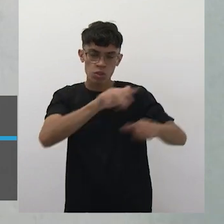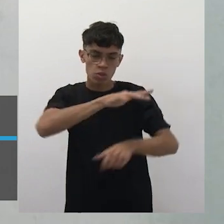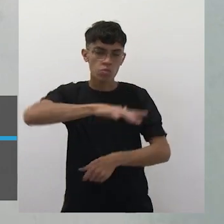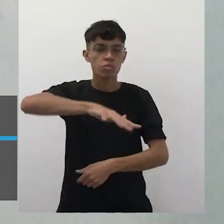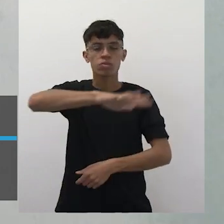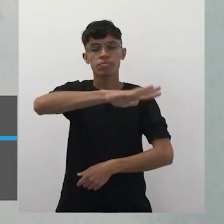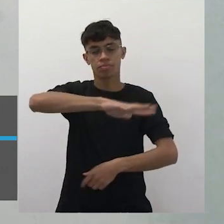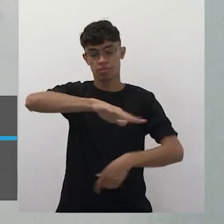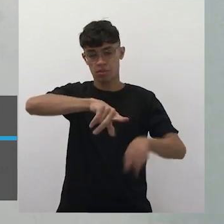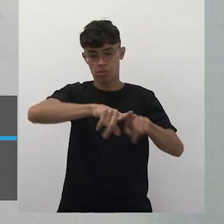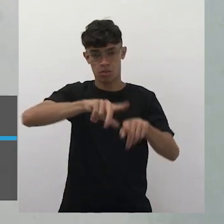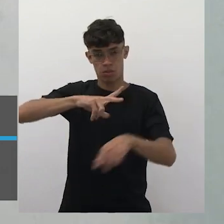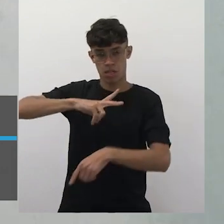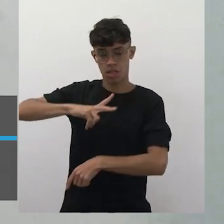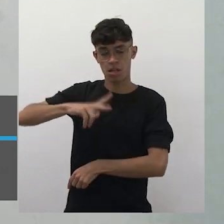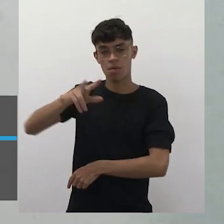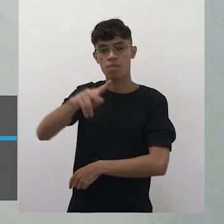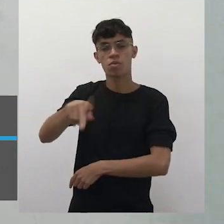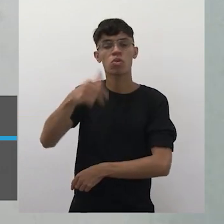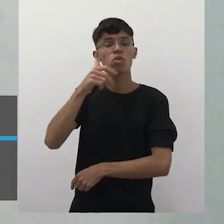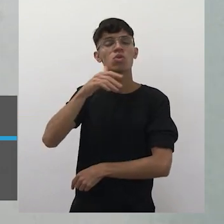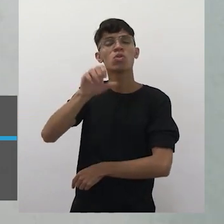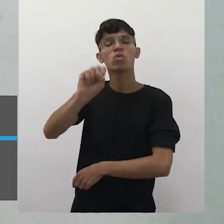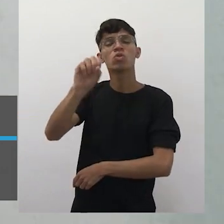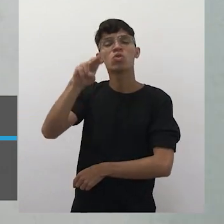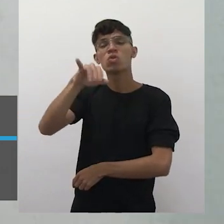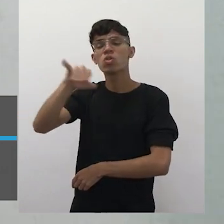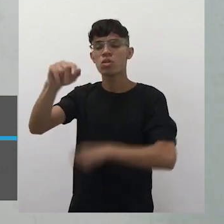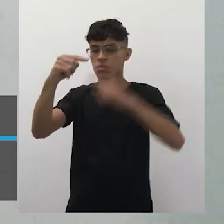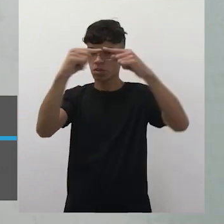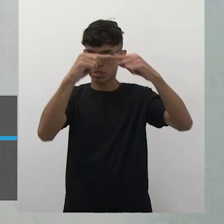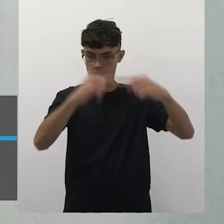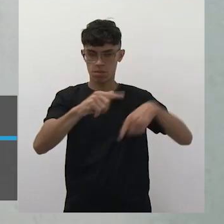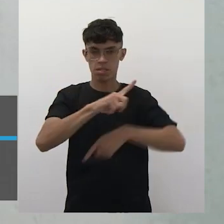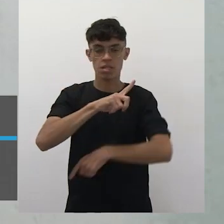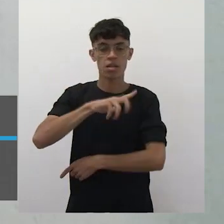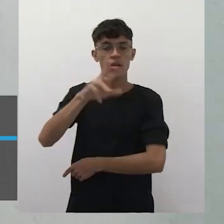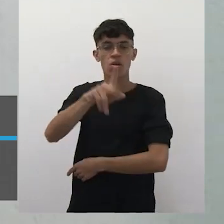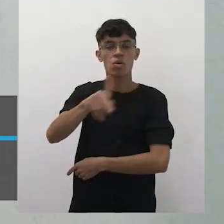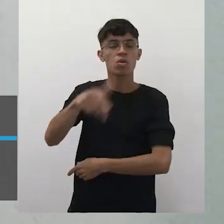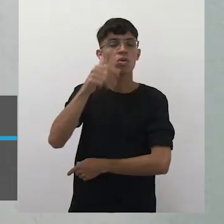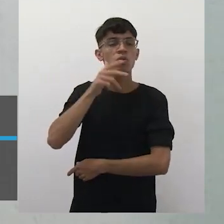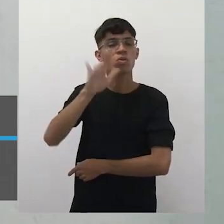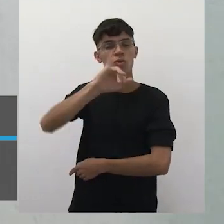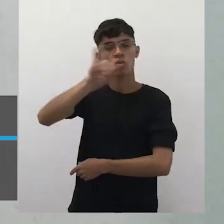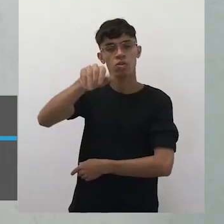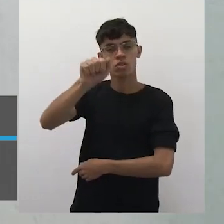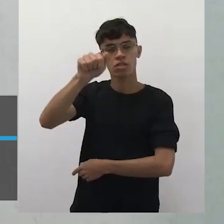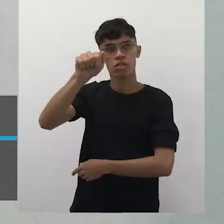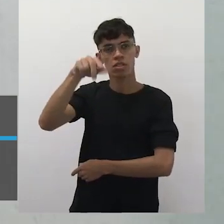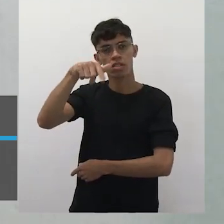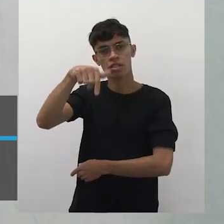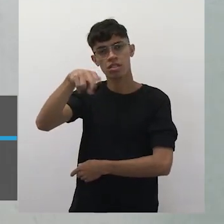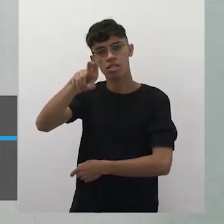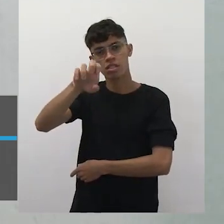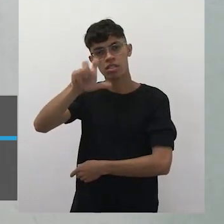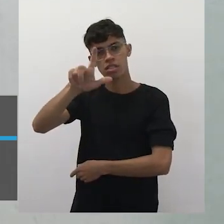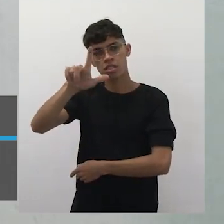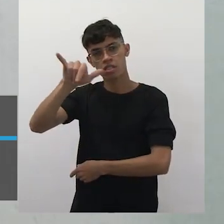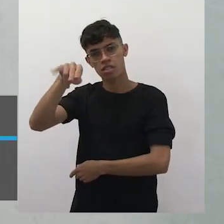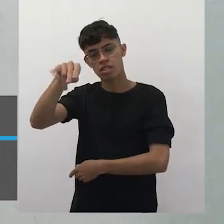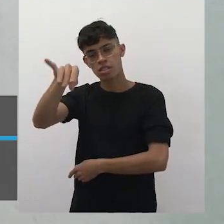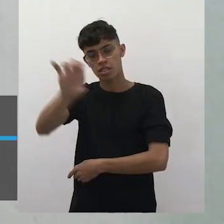Sônia, interligação entre eles. Professora Jaqueline, formação plena